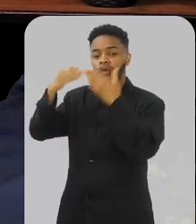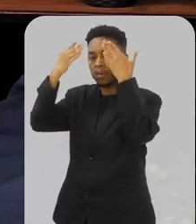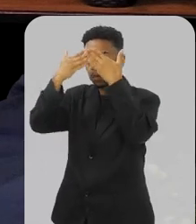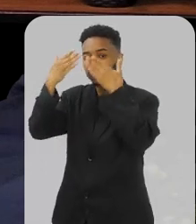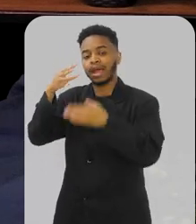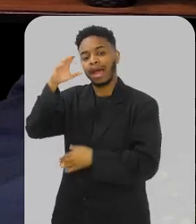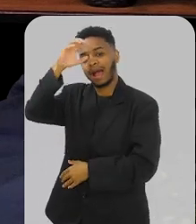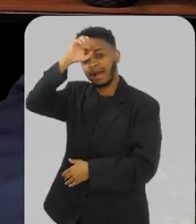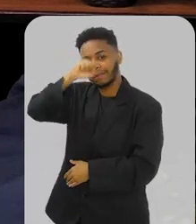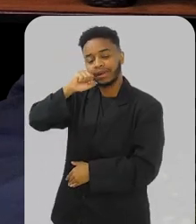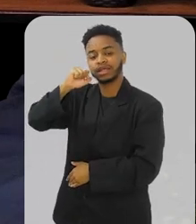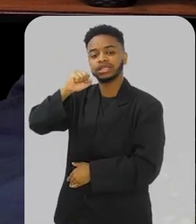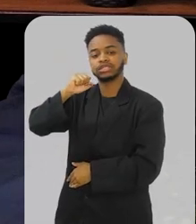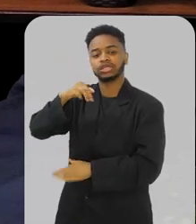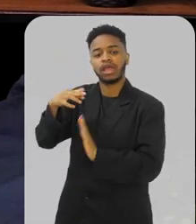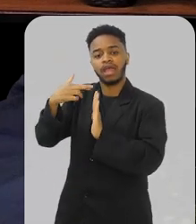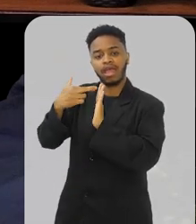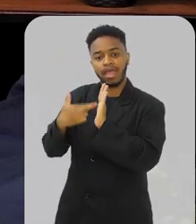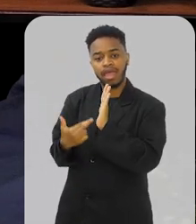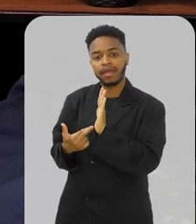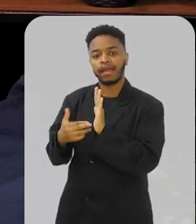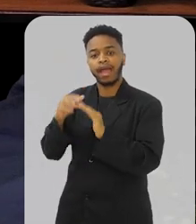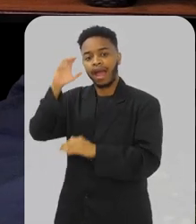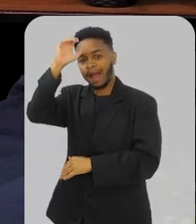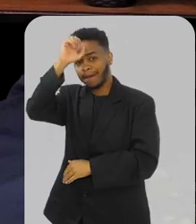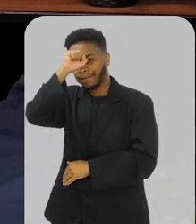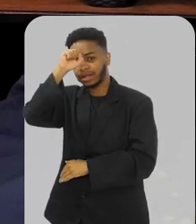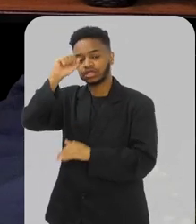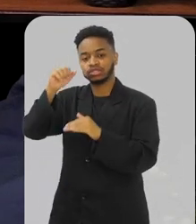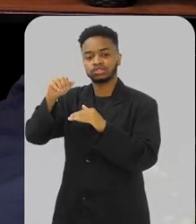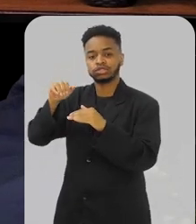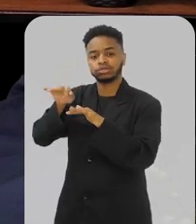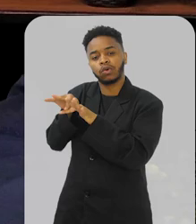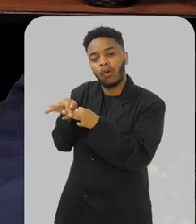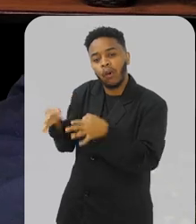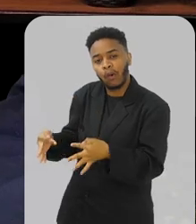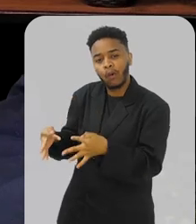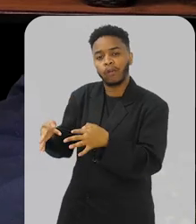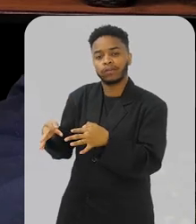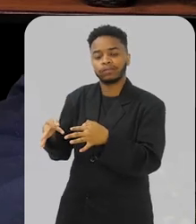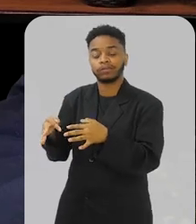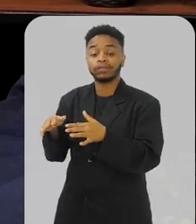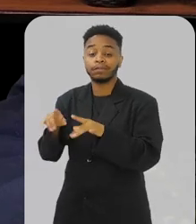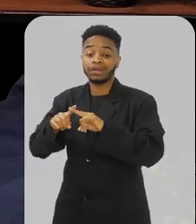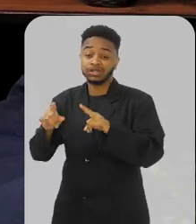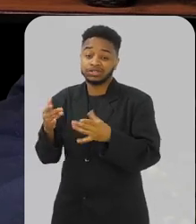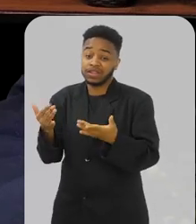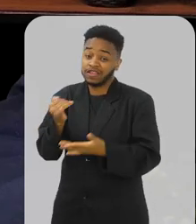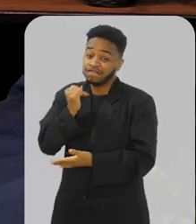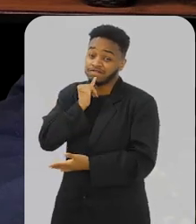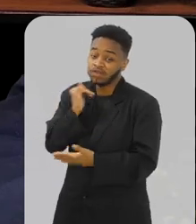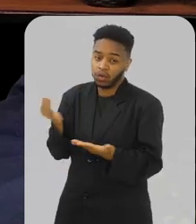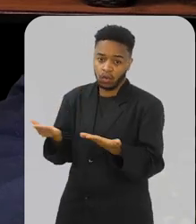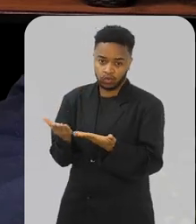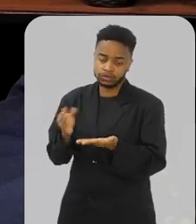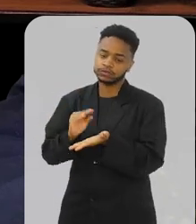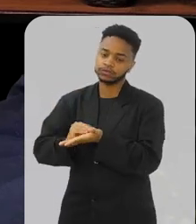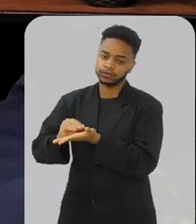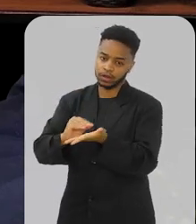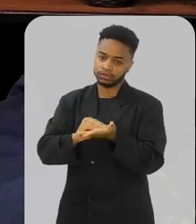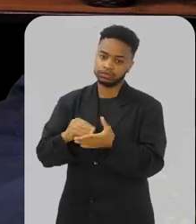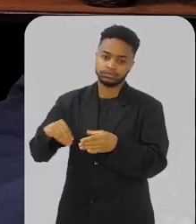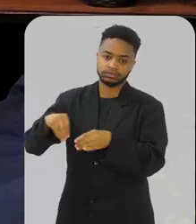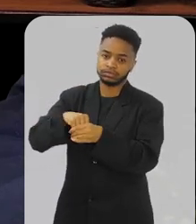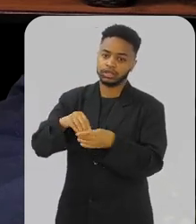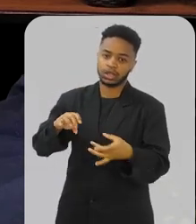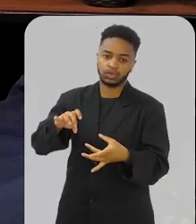disciplina, você aprende humildade, coisas que, infelizmente, no dia de hoje, está em falta no